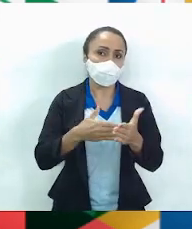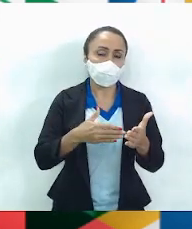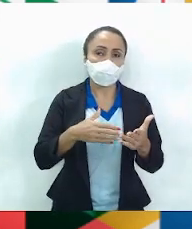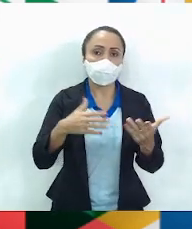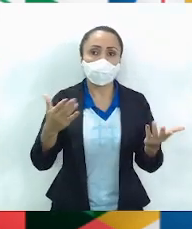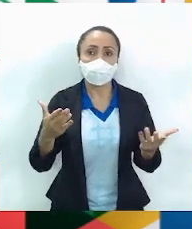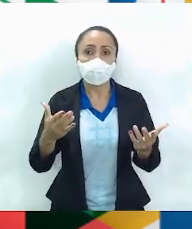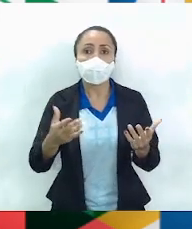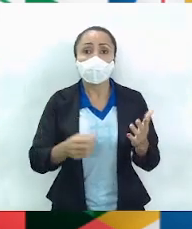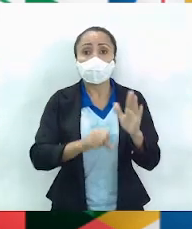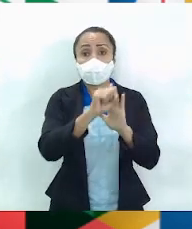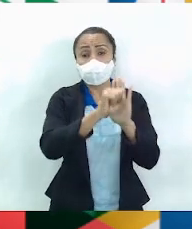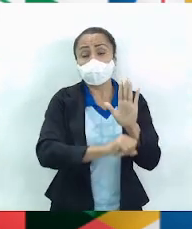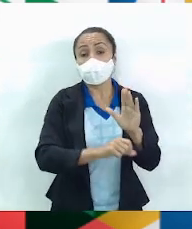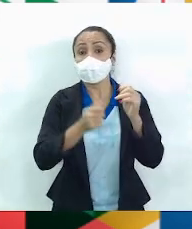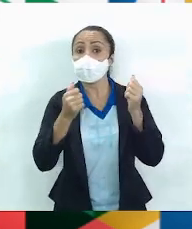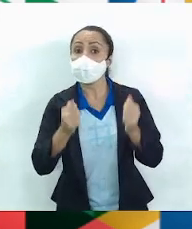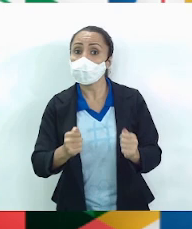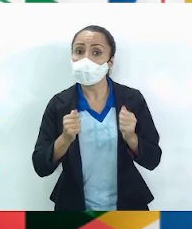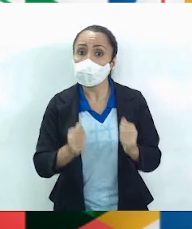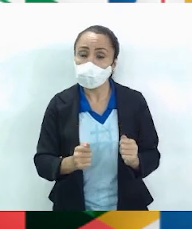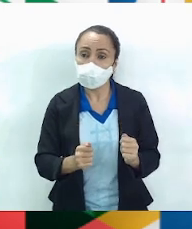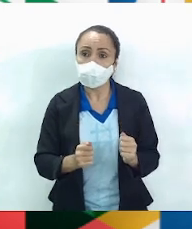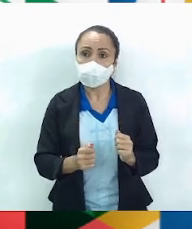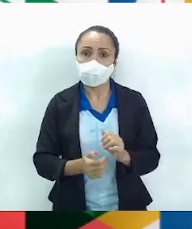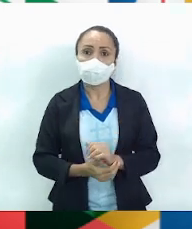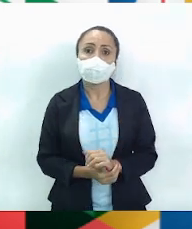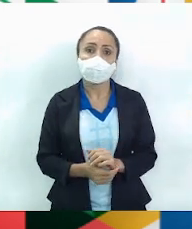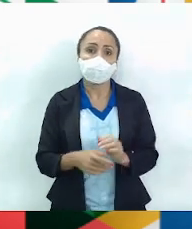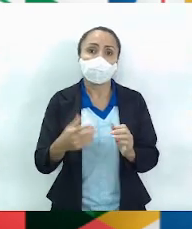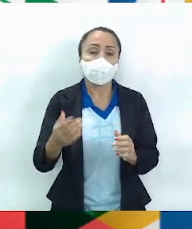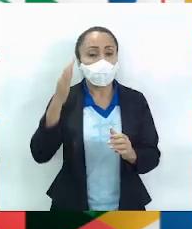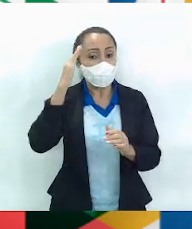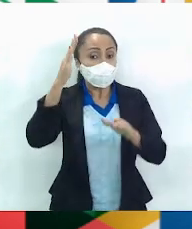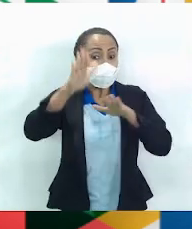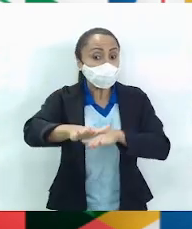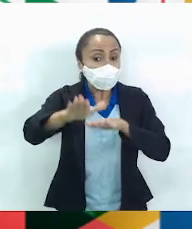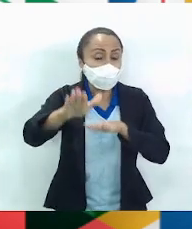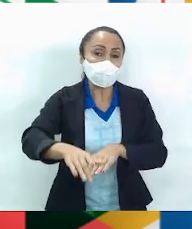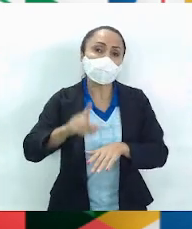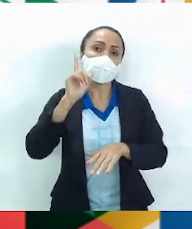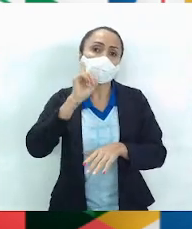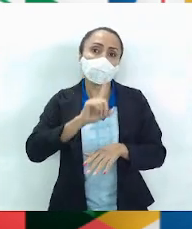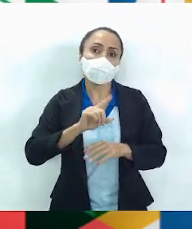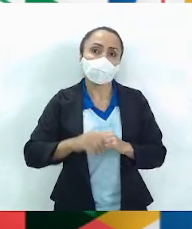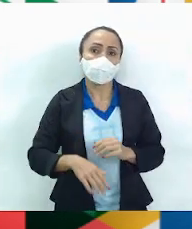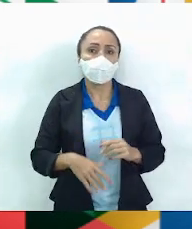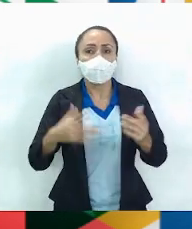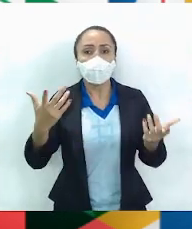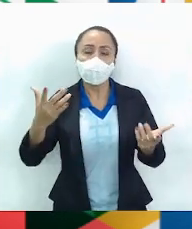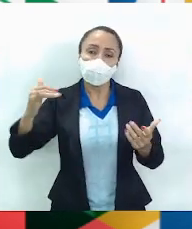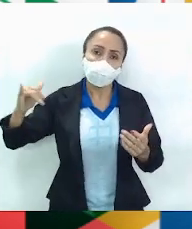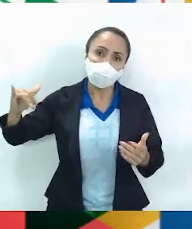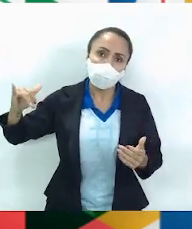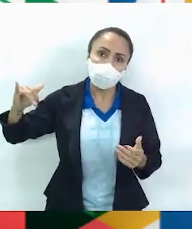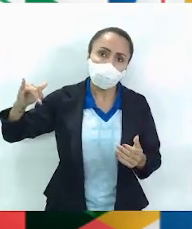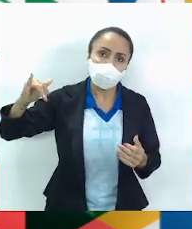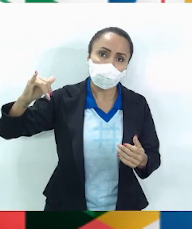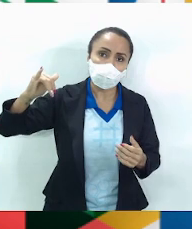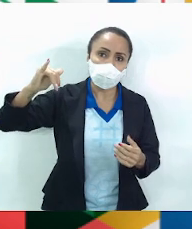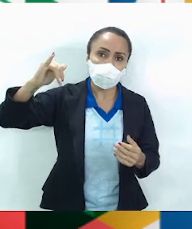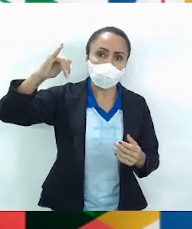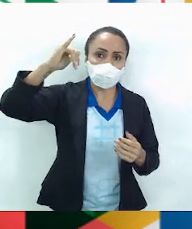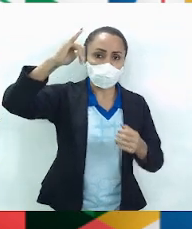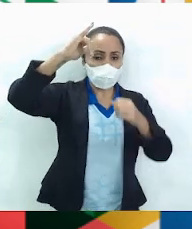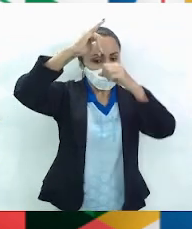o símbolo do poder militar americano. E o outro avião atingiria